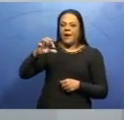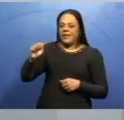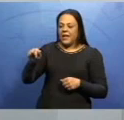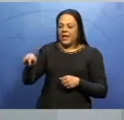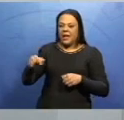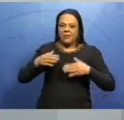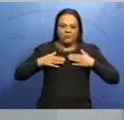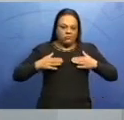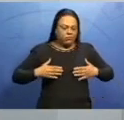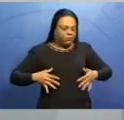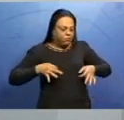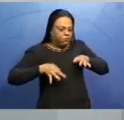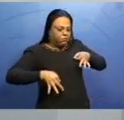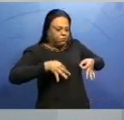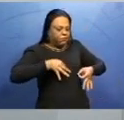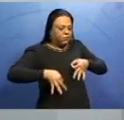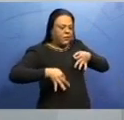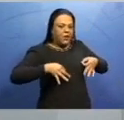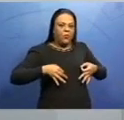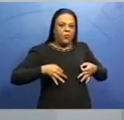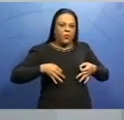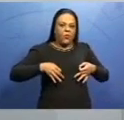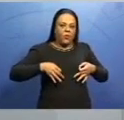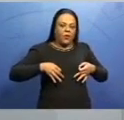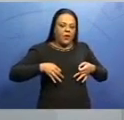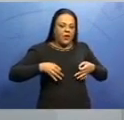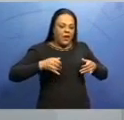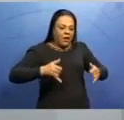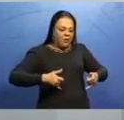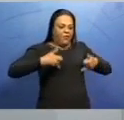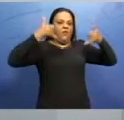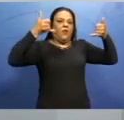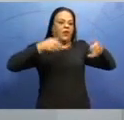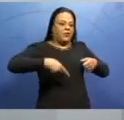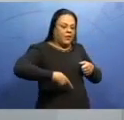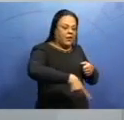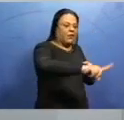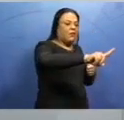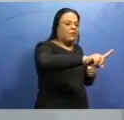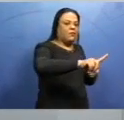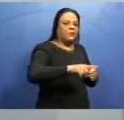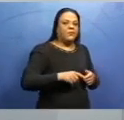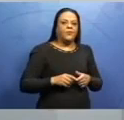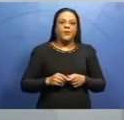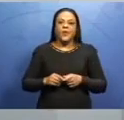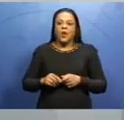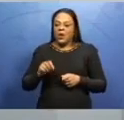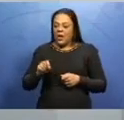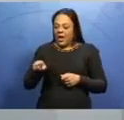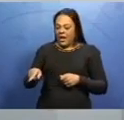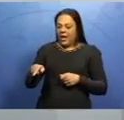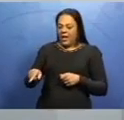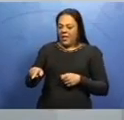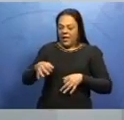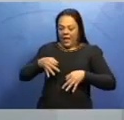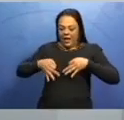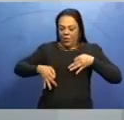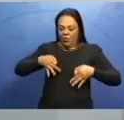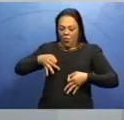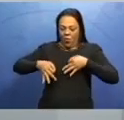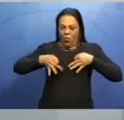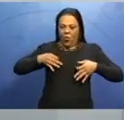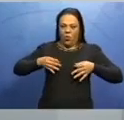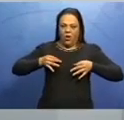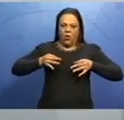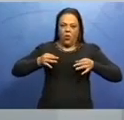O que aconteceu ali com o verbo arrumou-se? A Maria, ao ela se arrumar, tanto ela fez a ação de estar